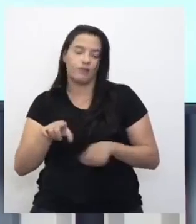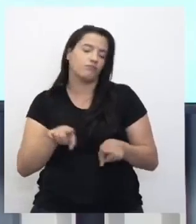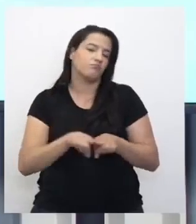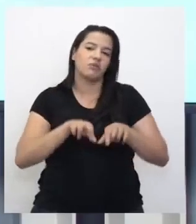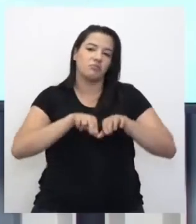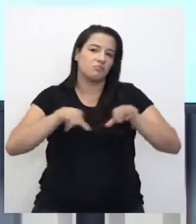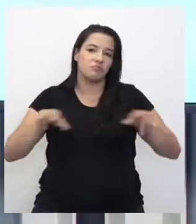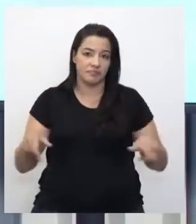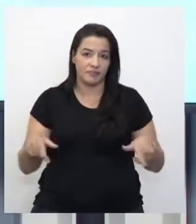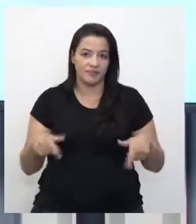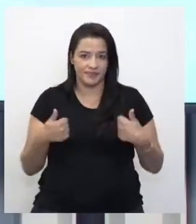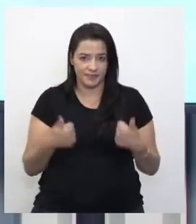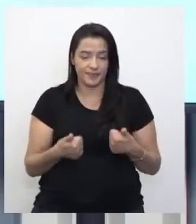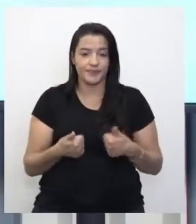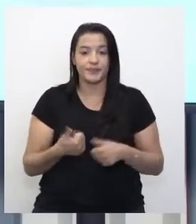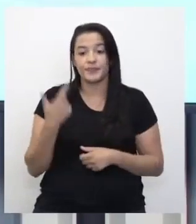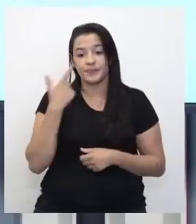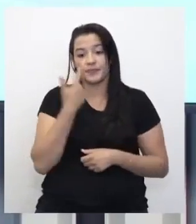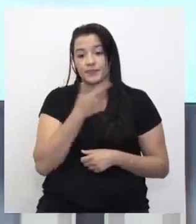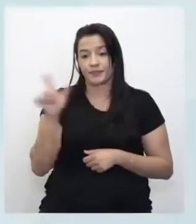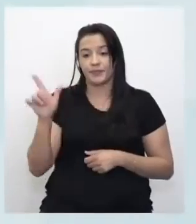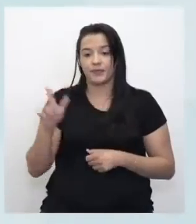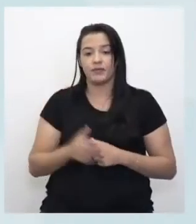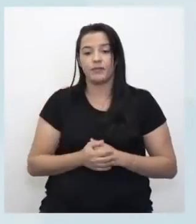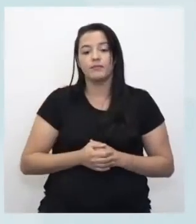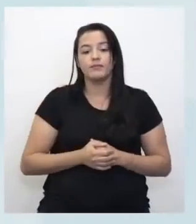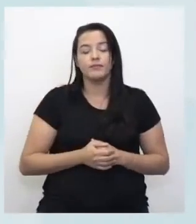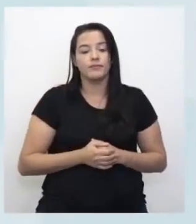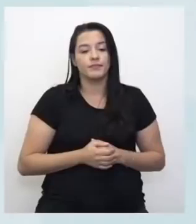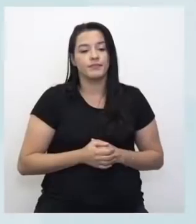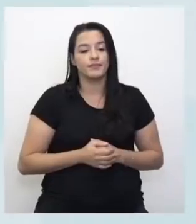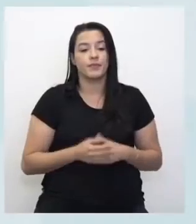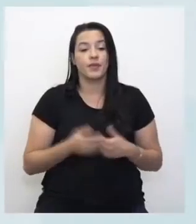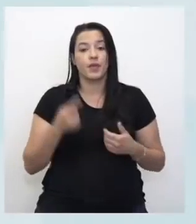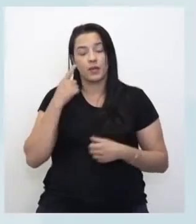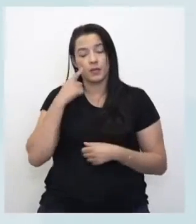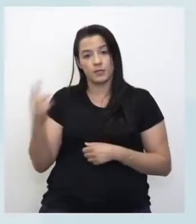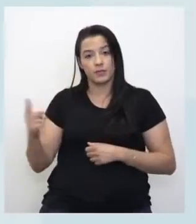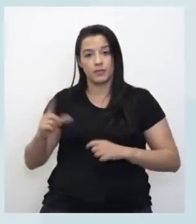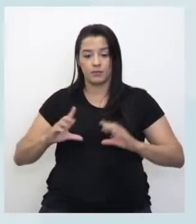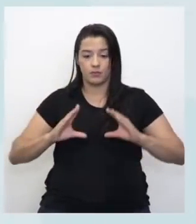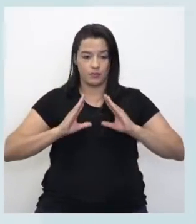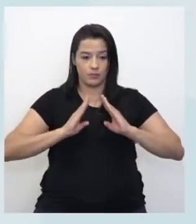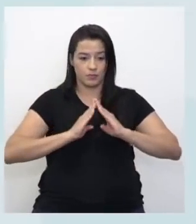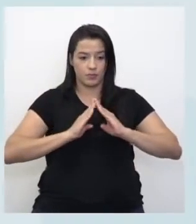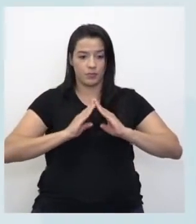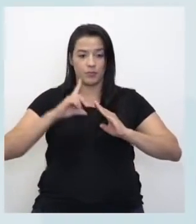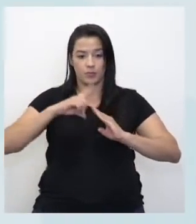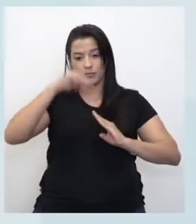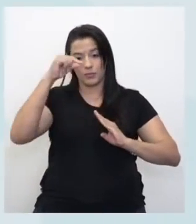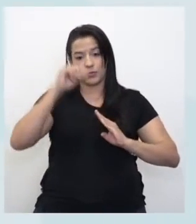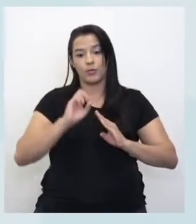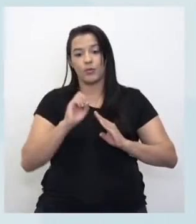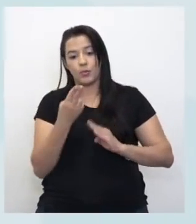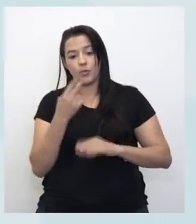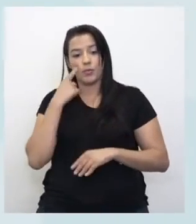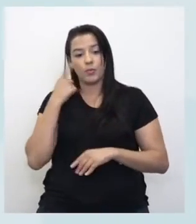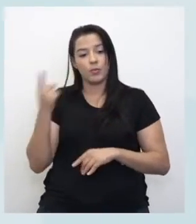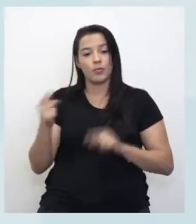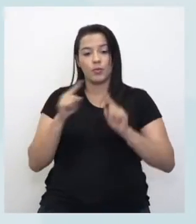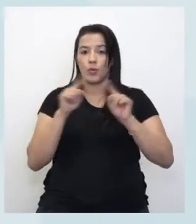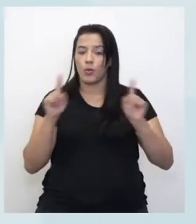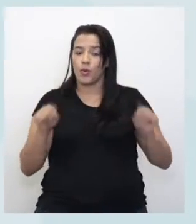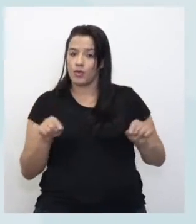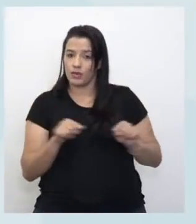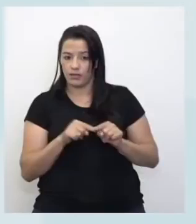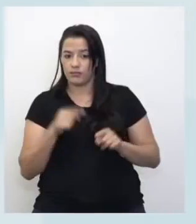vamos ver uma planificação? Então, aqui nós temos uma pirâmide de base quadrada ou retangular, nesse caso aqui,